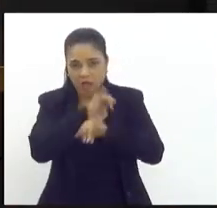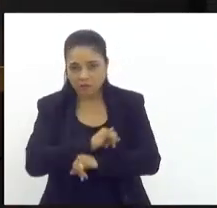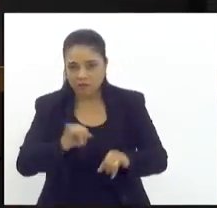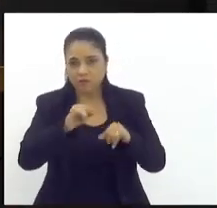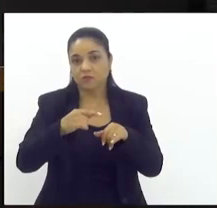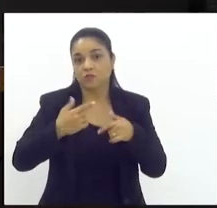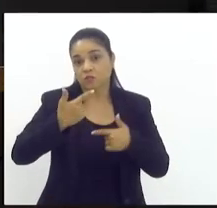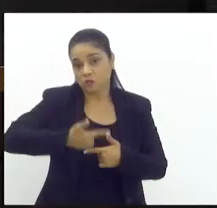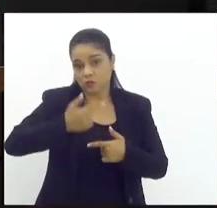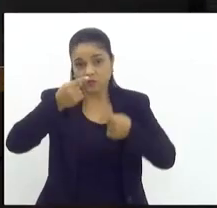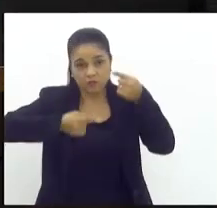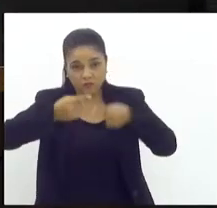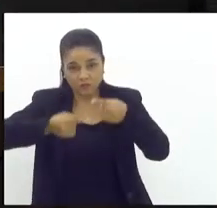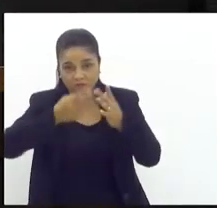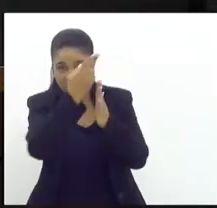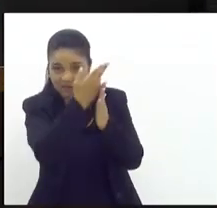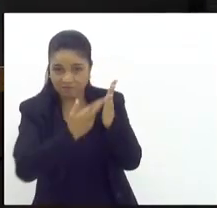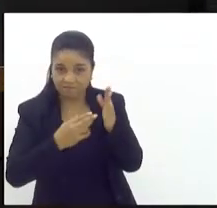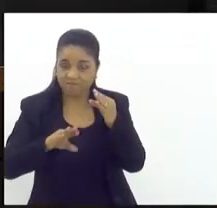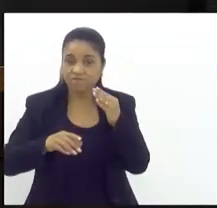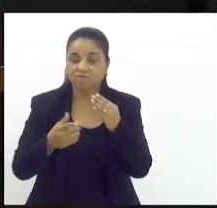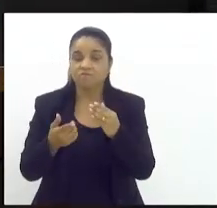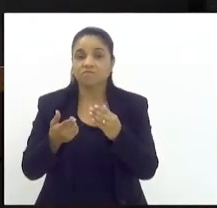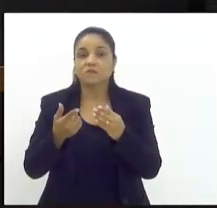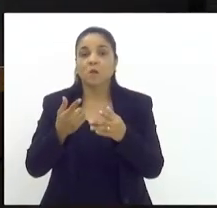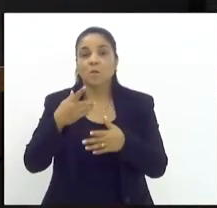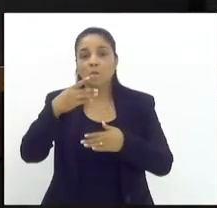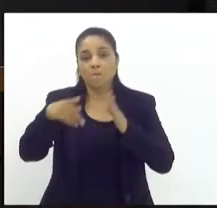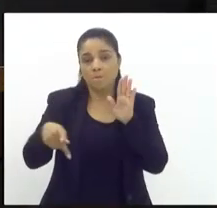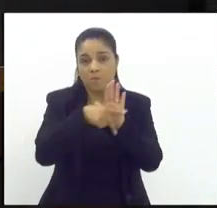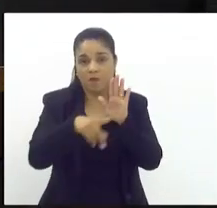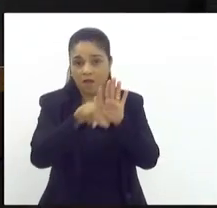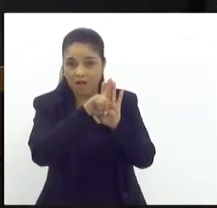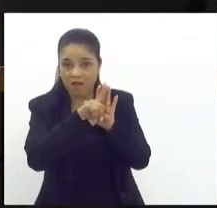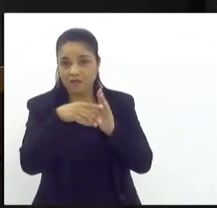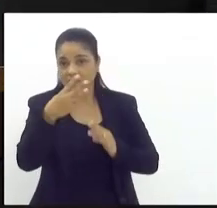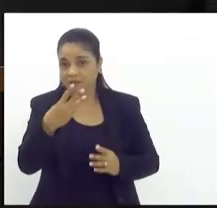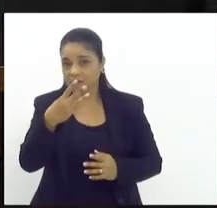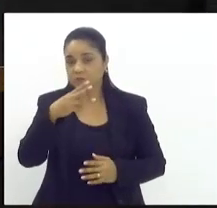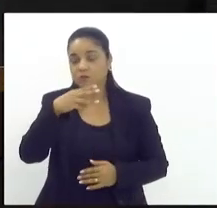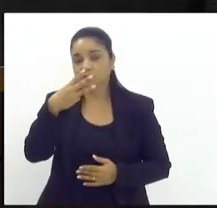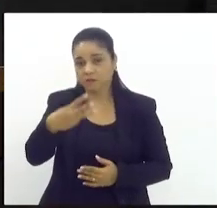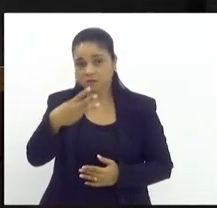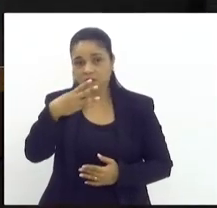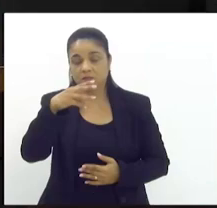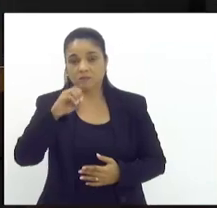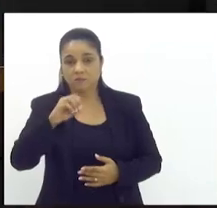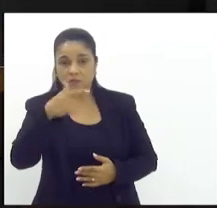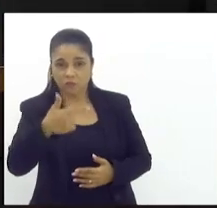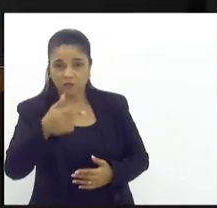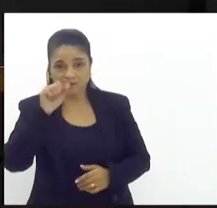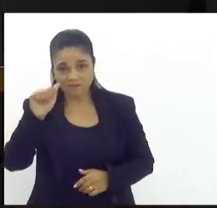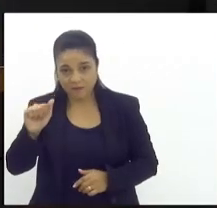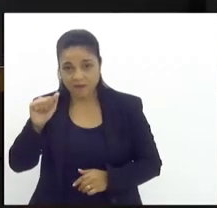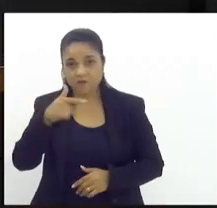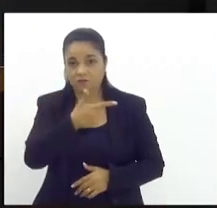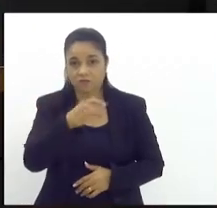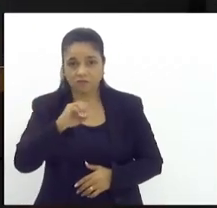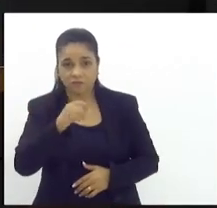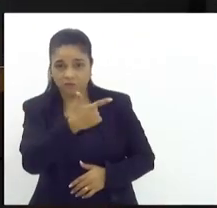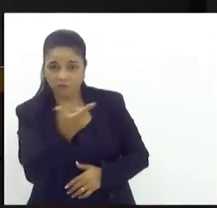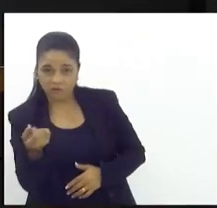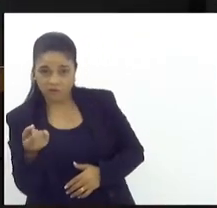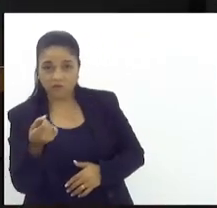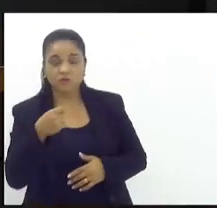em segunda discussão redação do vencido projeto de lei nº 3.302 a de 2020